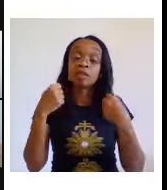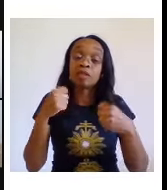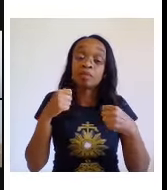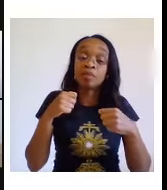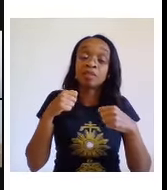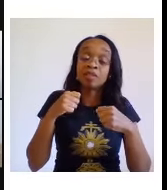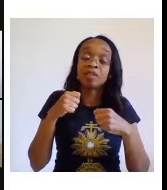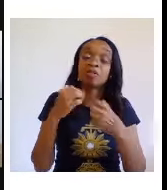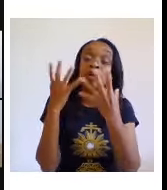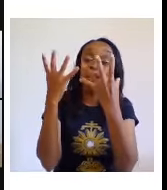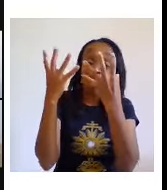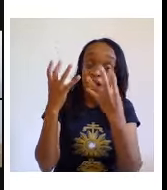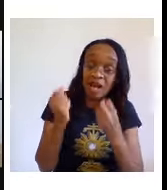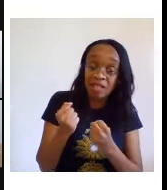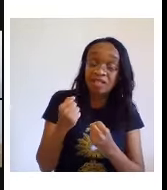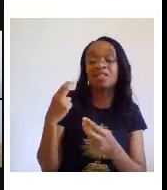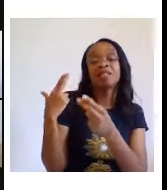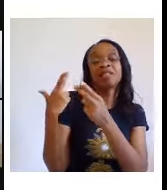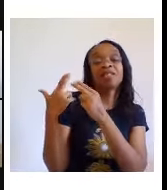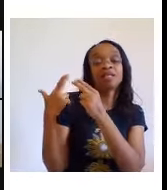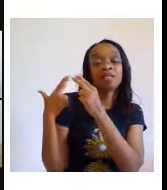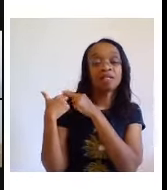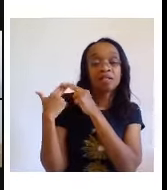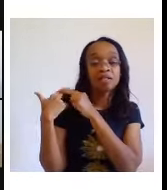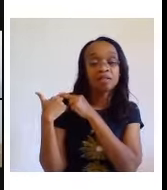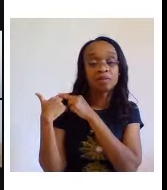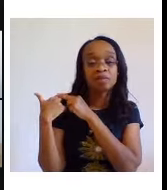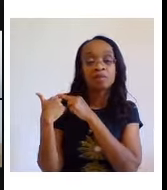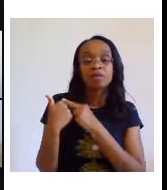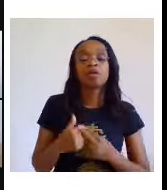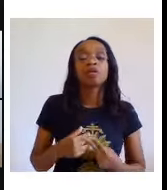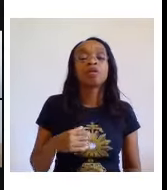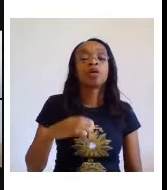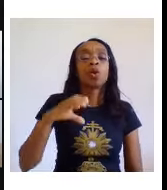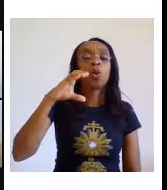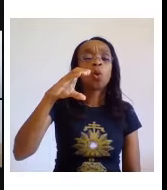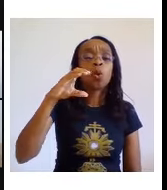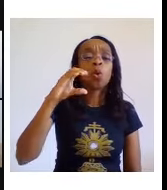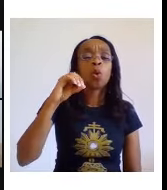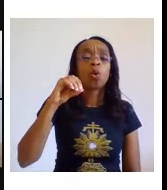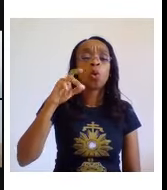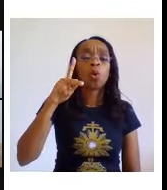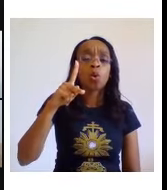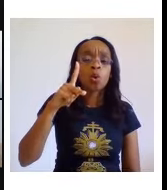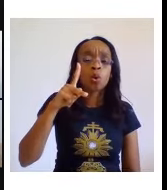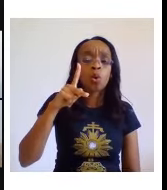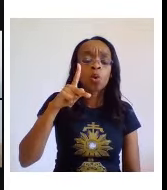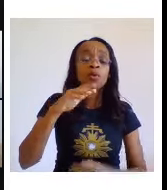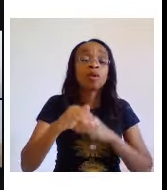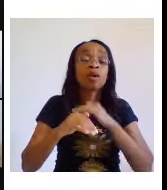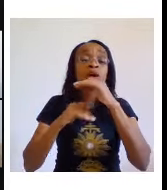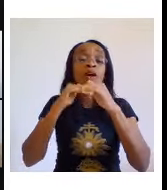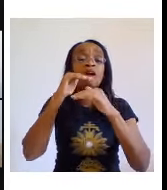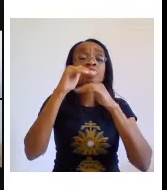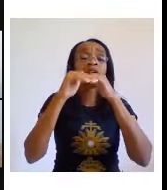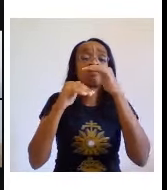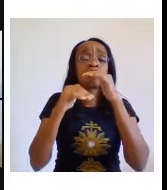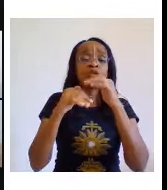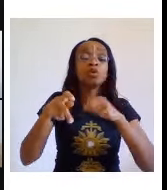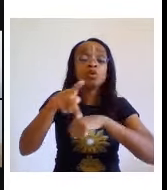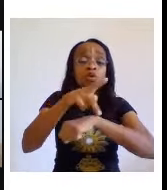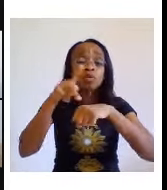dessa dificuldade. A Kátia Paulo, ela pergunta assim, a COP avançou no compromisso dos países ricos